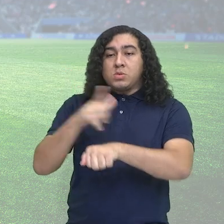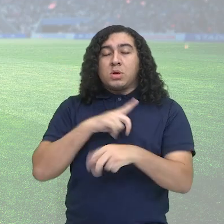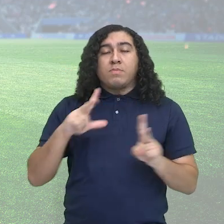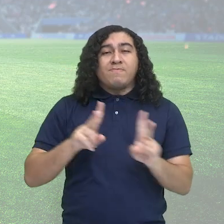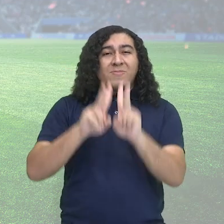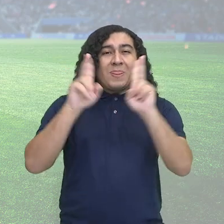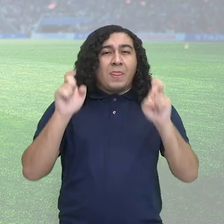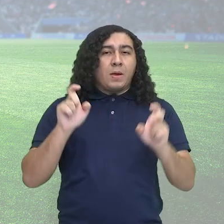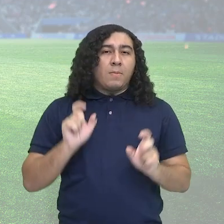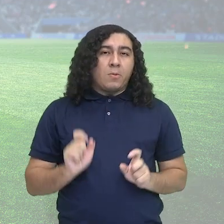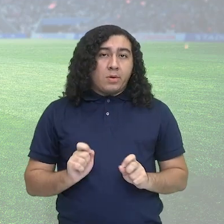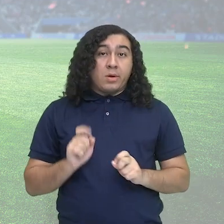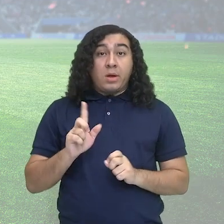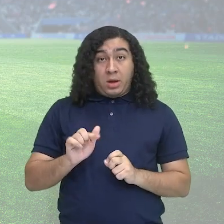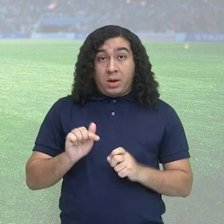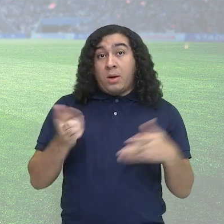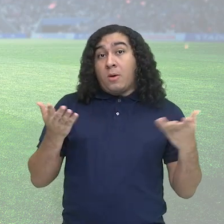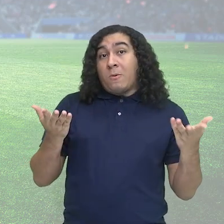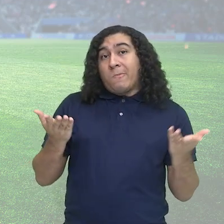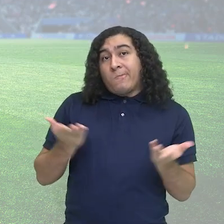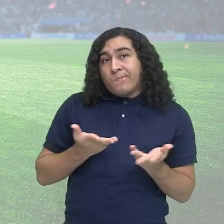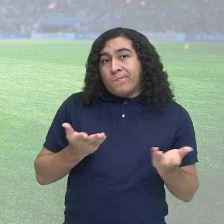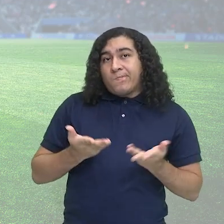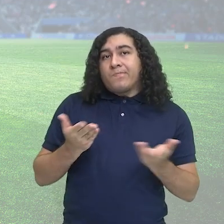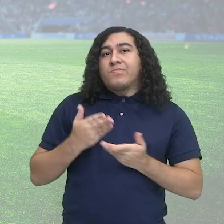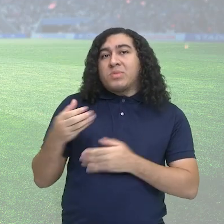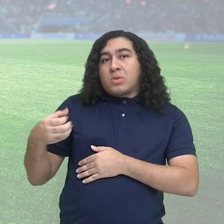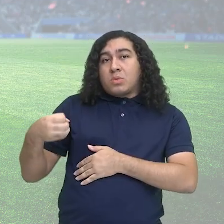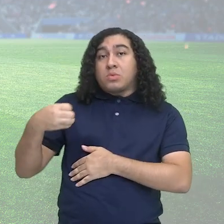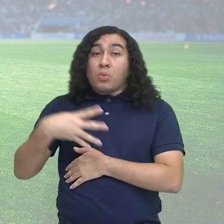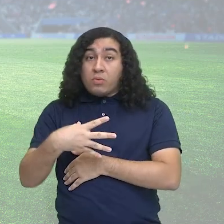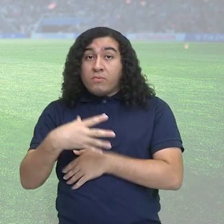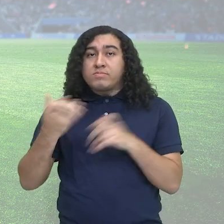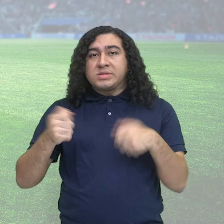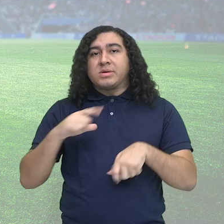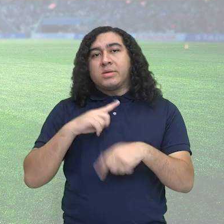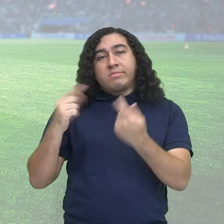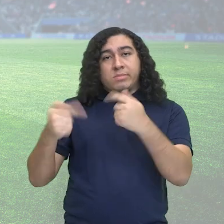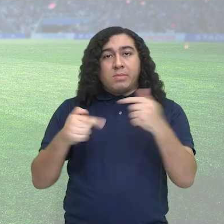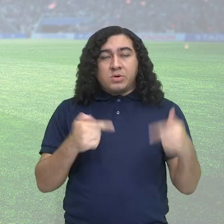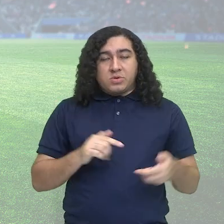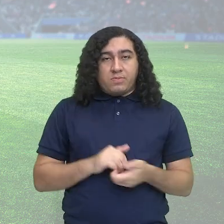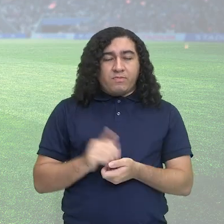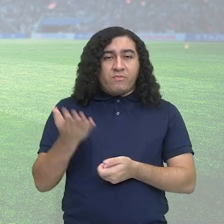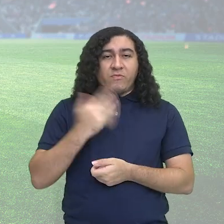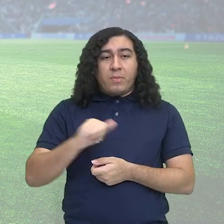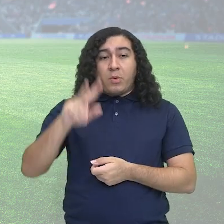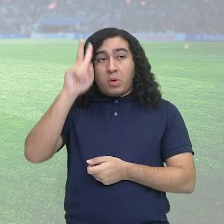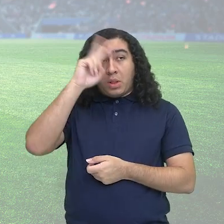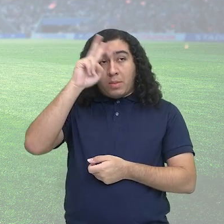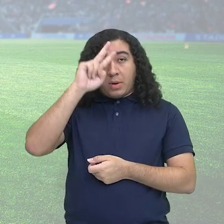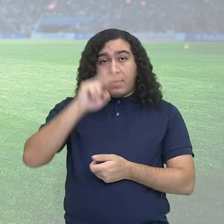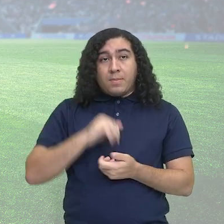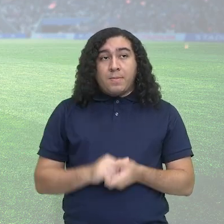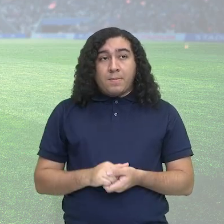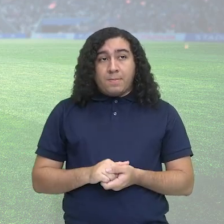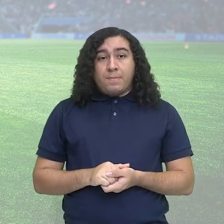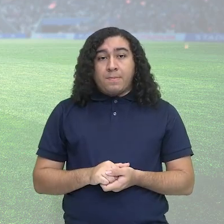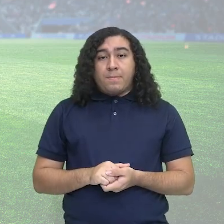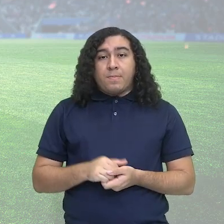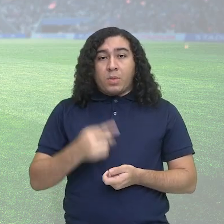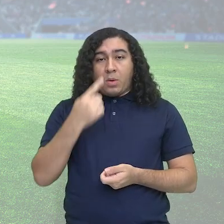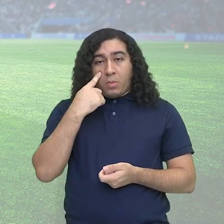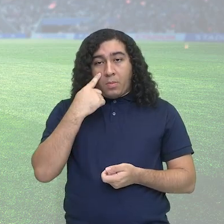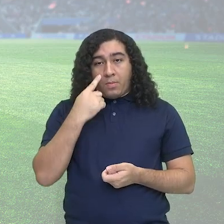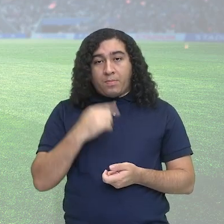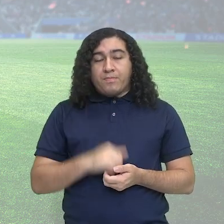são muito atuais ainda, infelizmente, que precisam ser debatidos. Vamos relembrá-los? Vamos falar